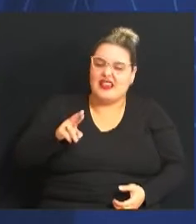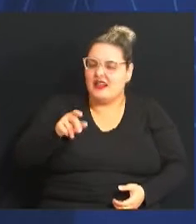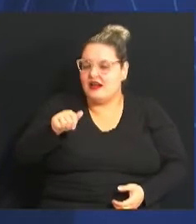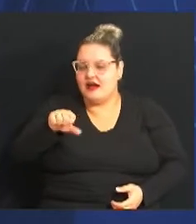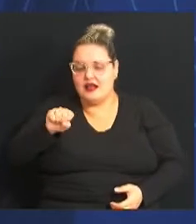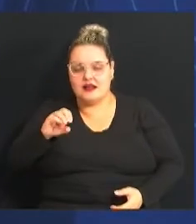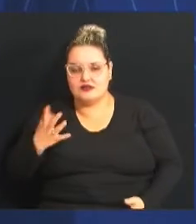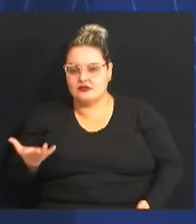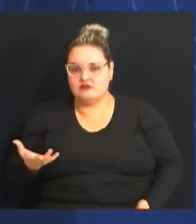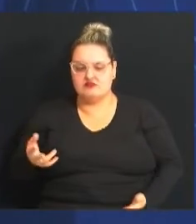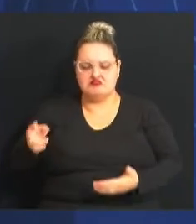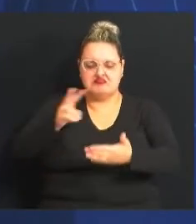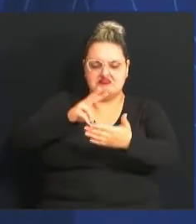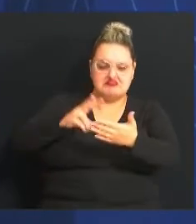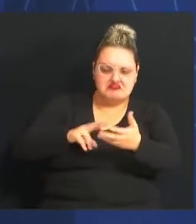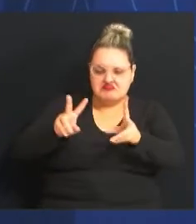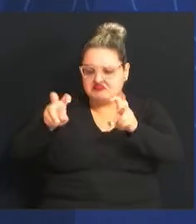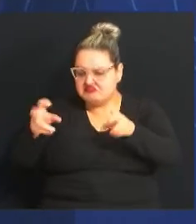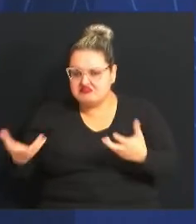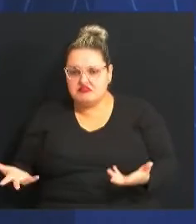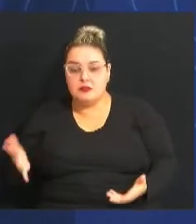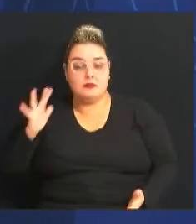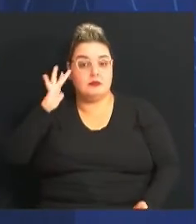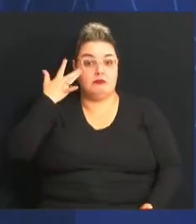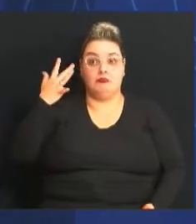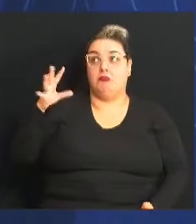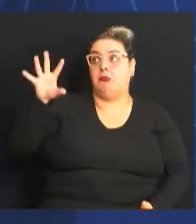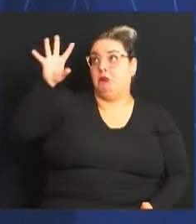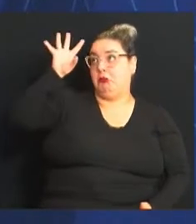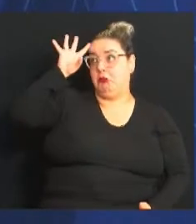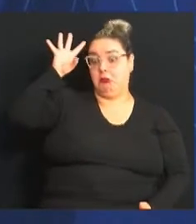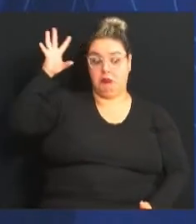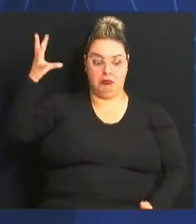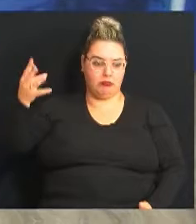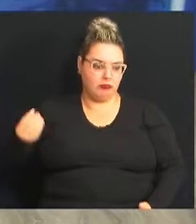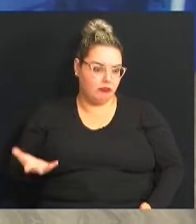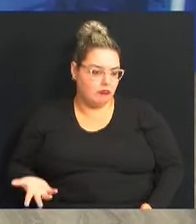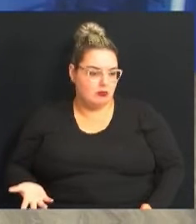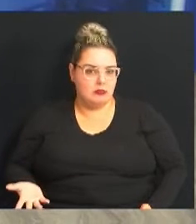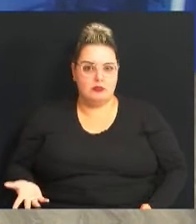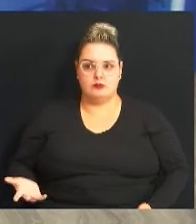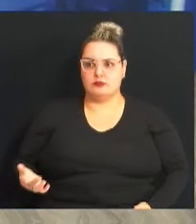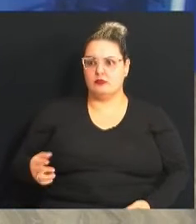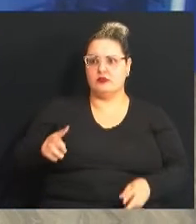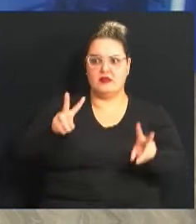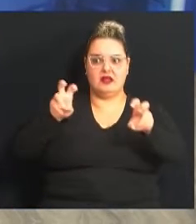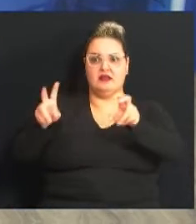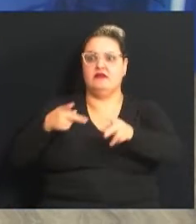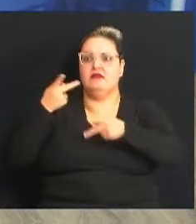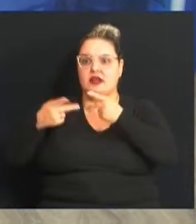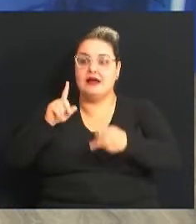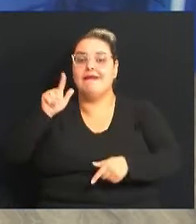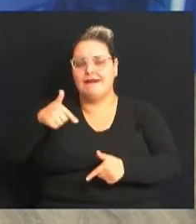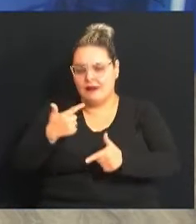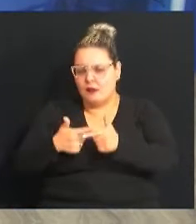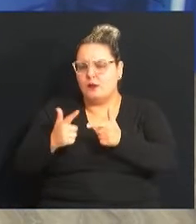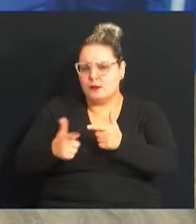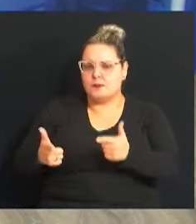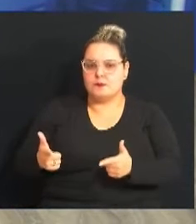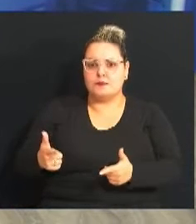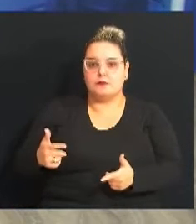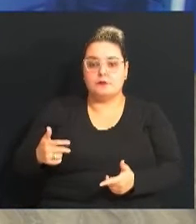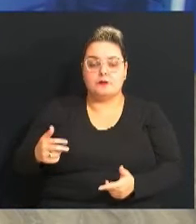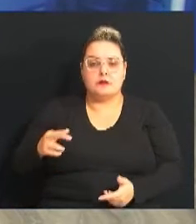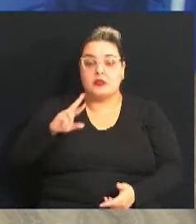vezes sobre o mesmo assunto em a semana, acho que está se abordando muito sobre um determinado tema. Esse é um problema, esse imediatismo que